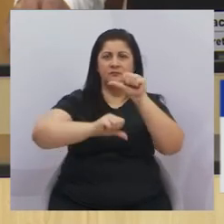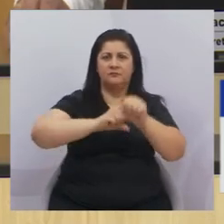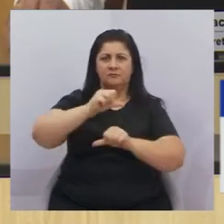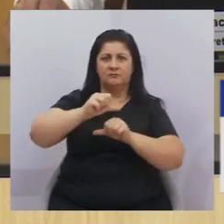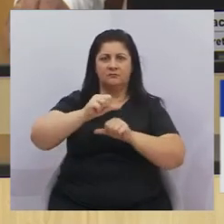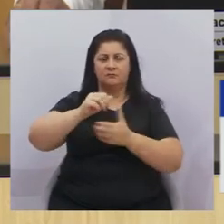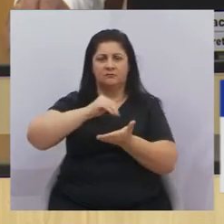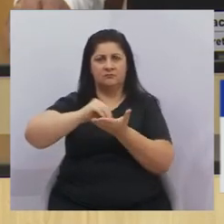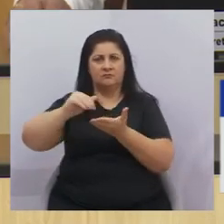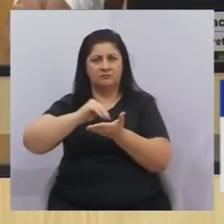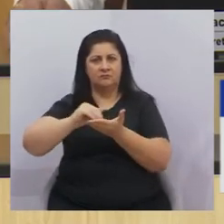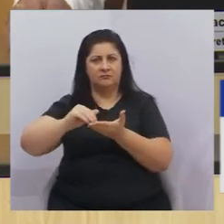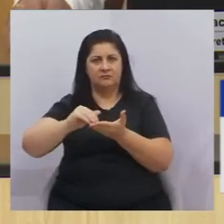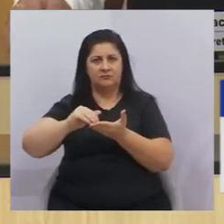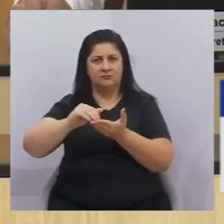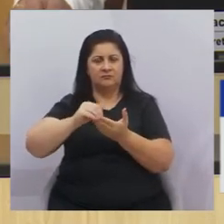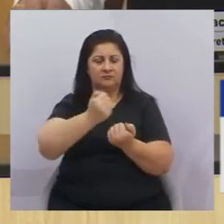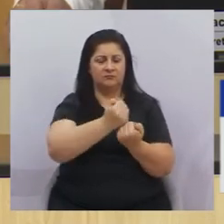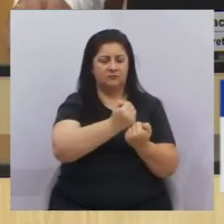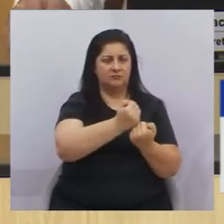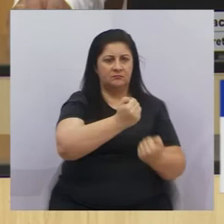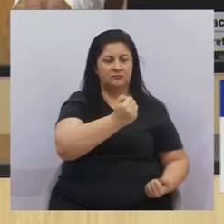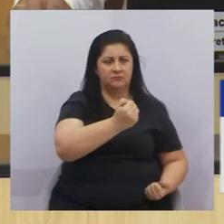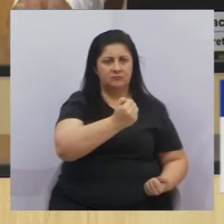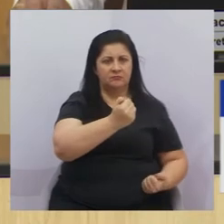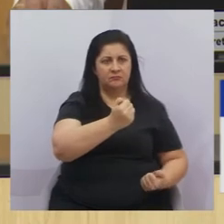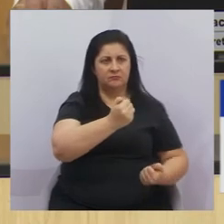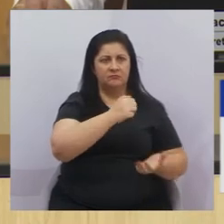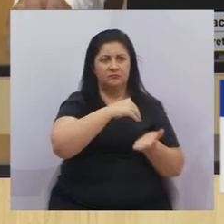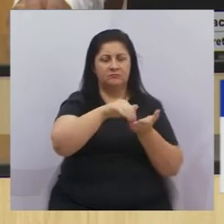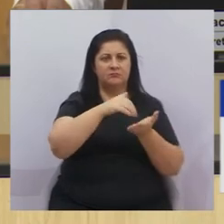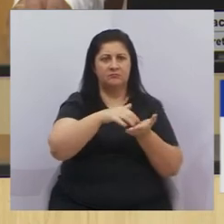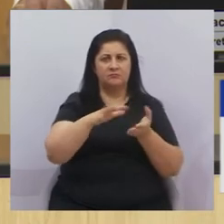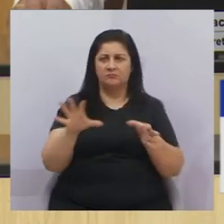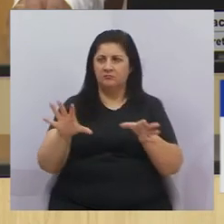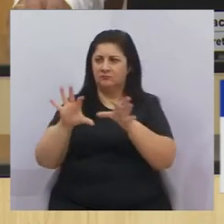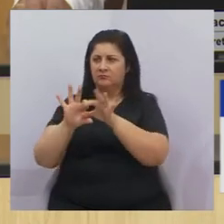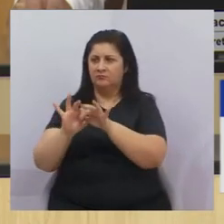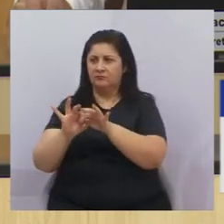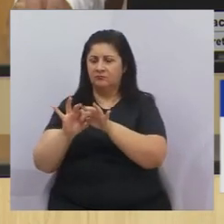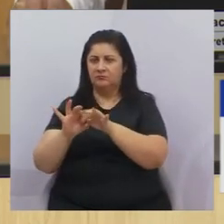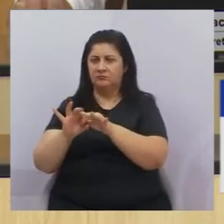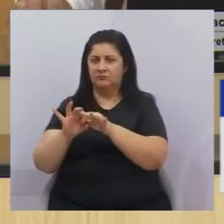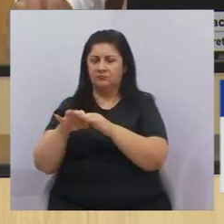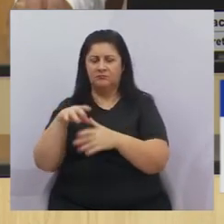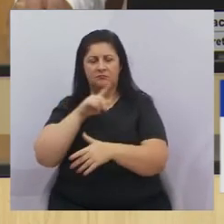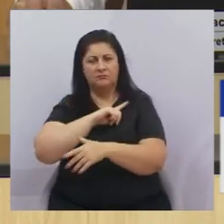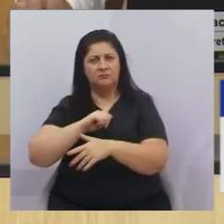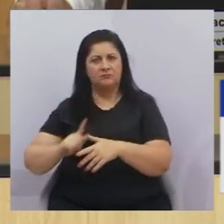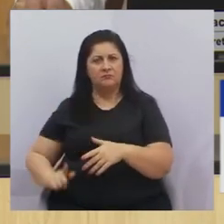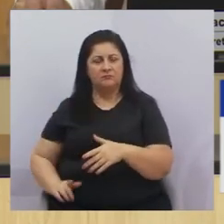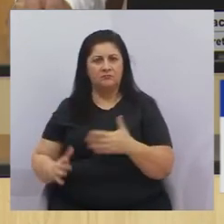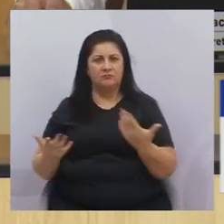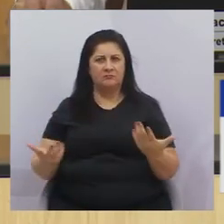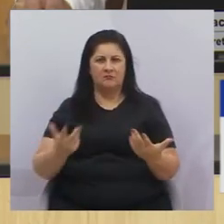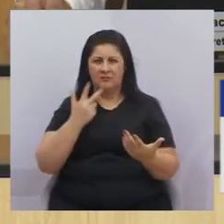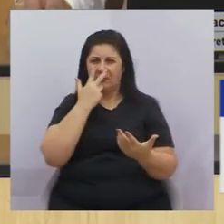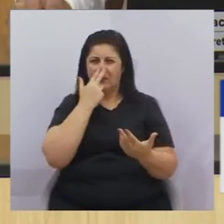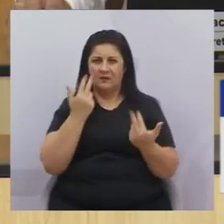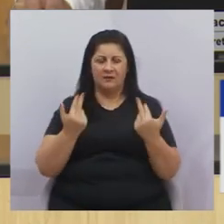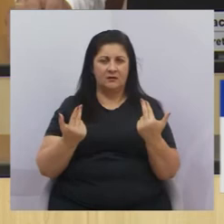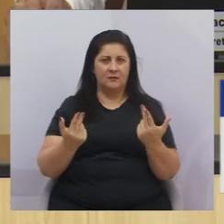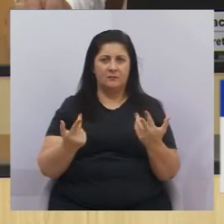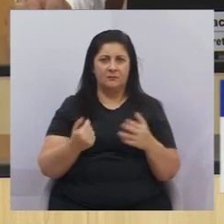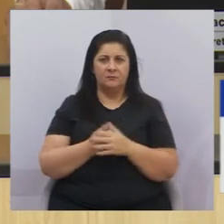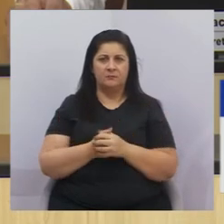secretaria para subsecretário de Igualdade e Direitos Humanos, ligado à secretaria de governo. Que, vou dizer aqui, é quase a mesma coisa, até